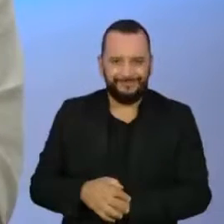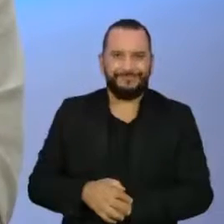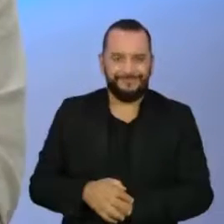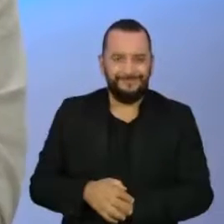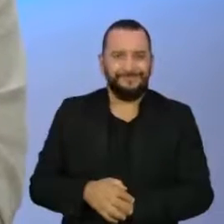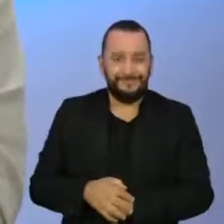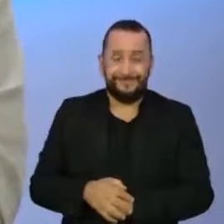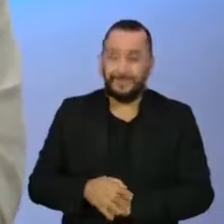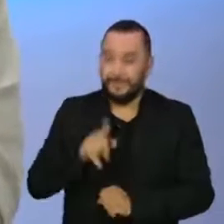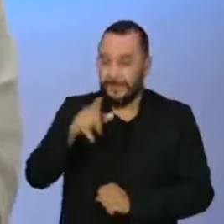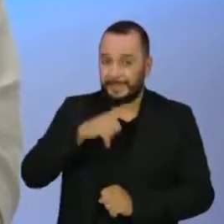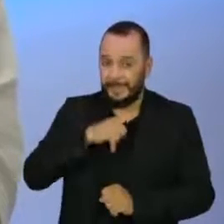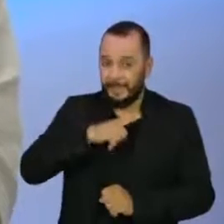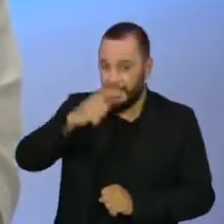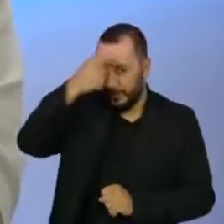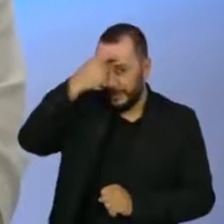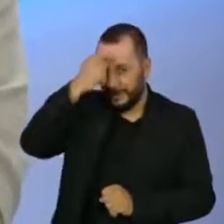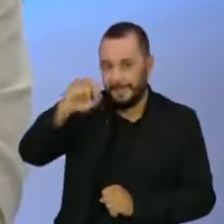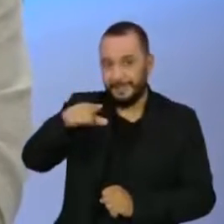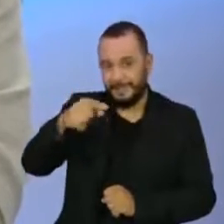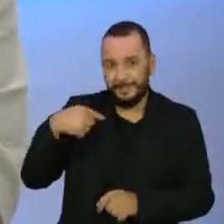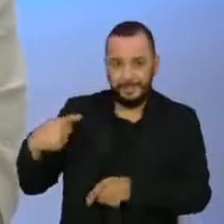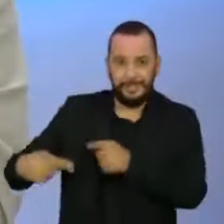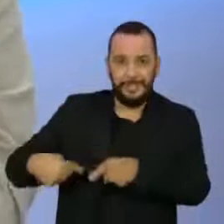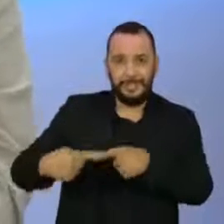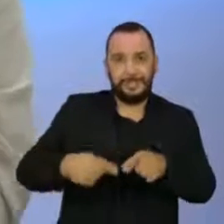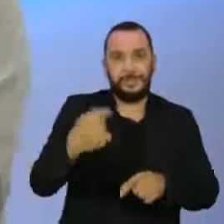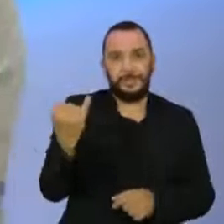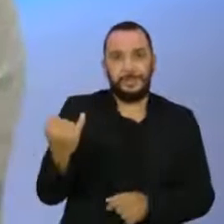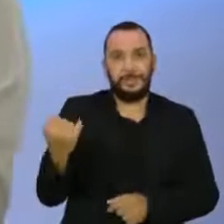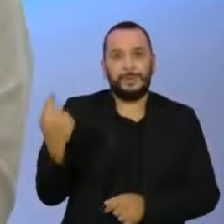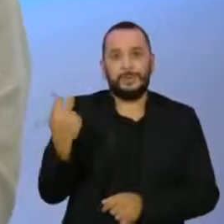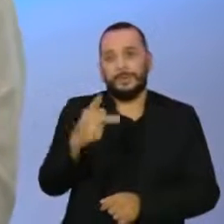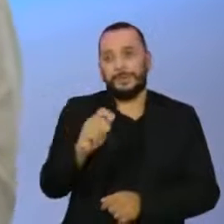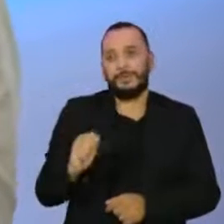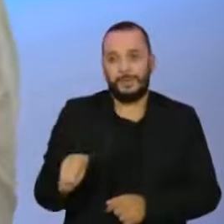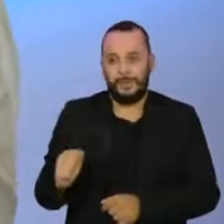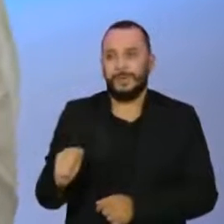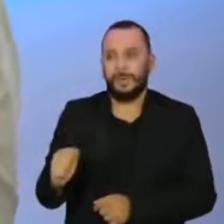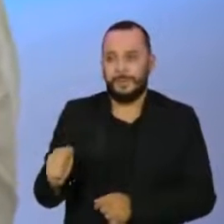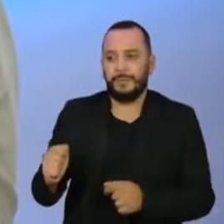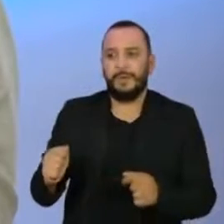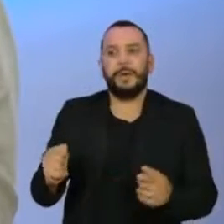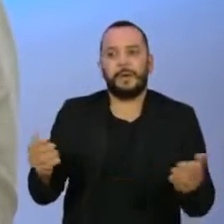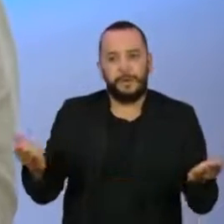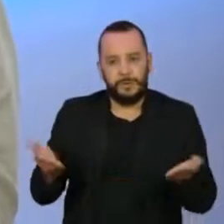tem consciência da importância dessa tua geração para a música atual?